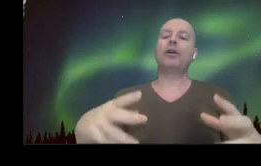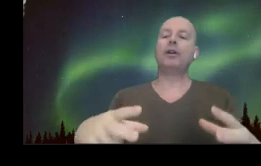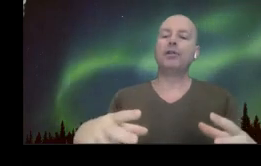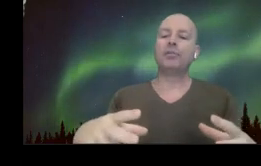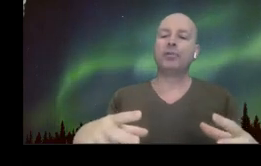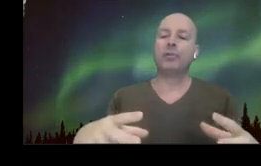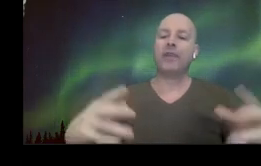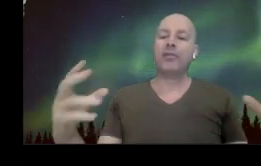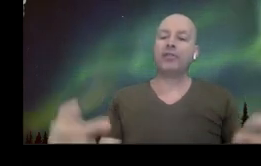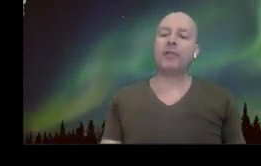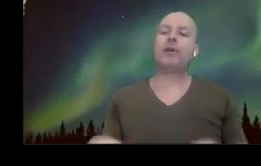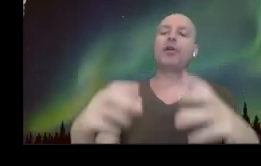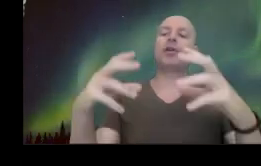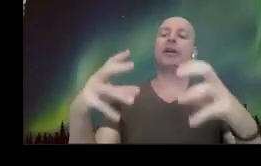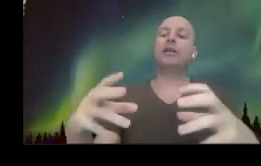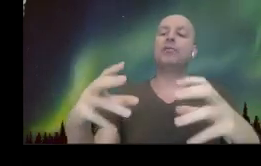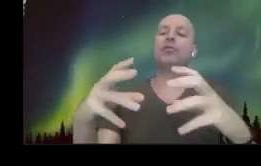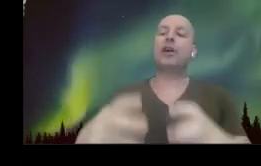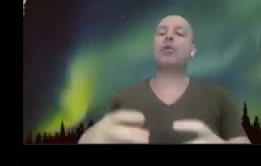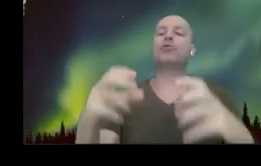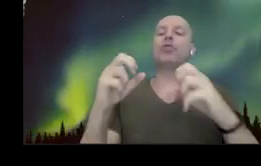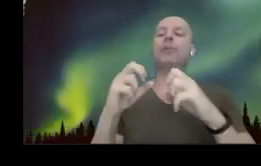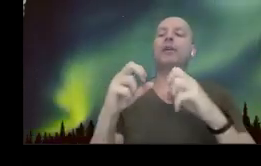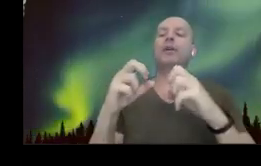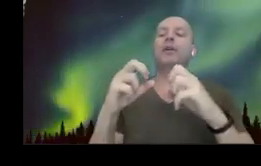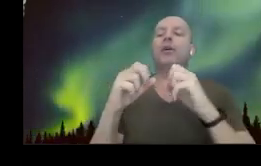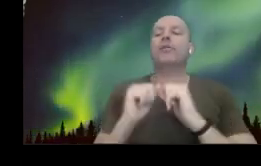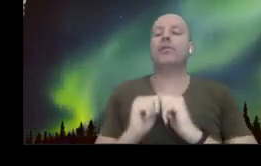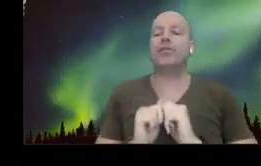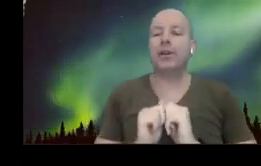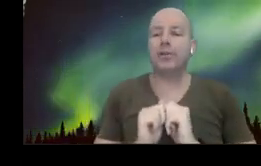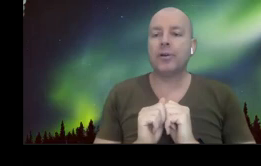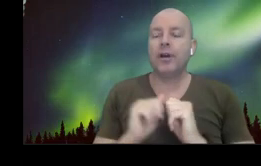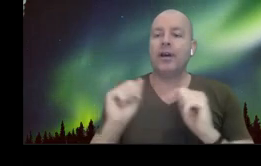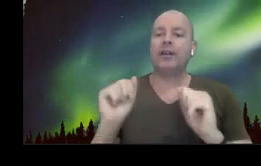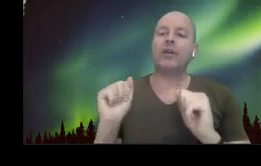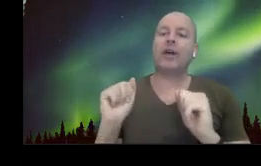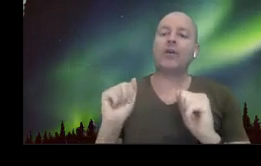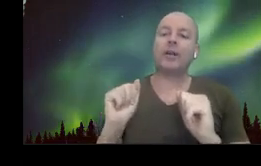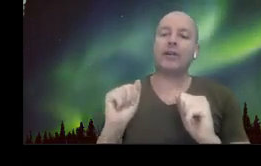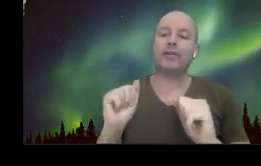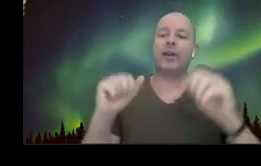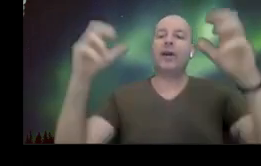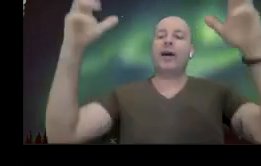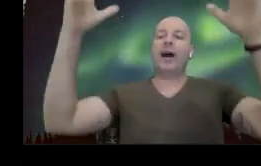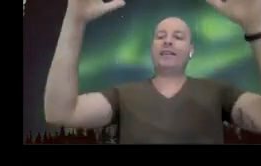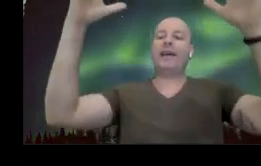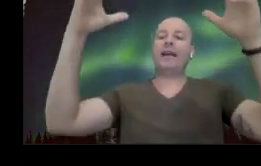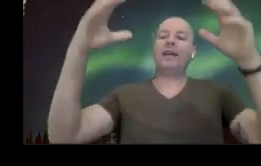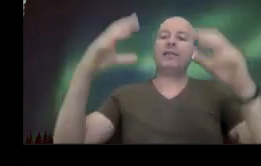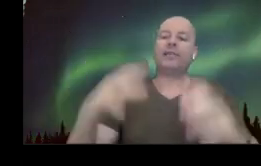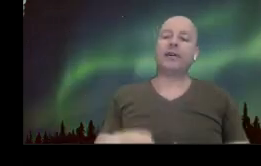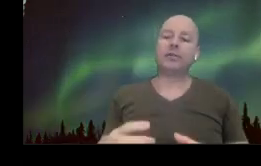tem micro-organismos. E você tem micro-organismos que consomem oxigênio. Então, o que acontece?